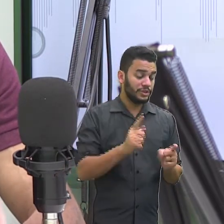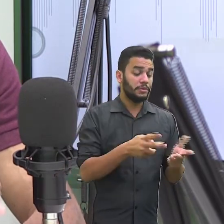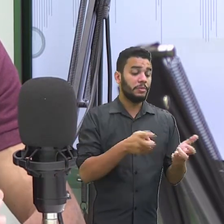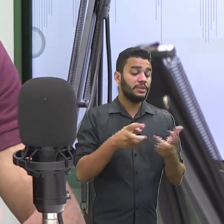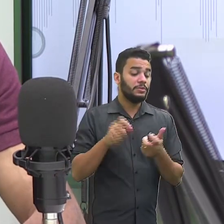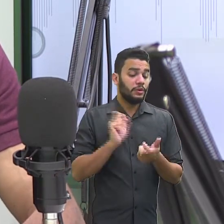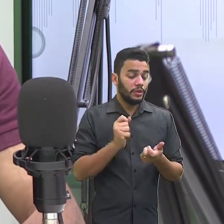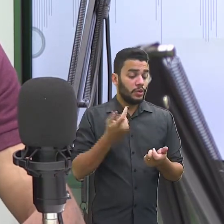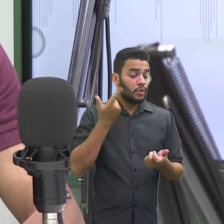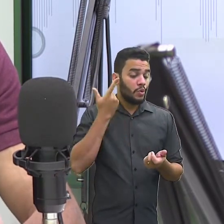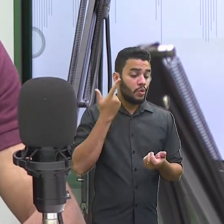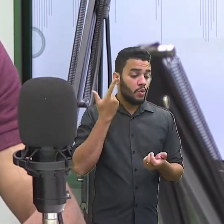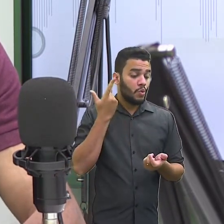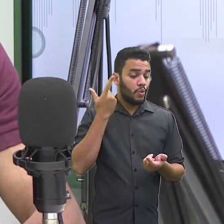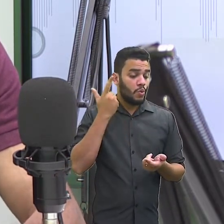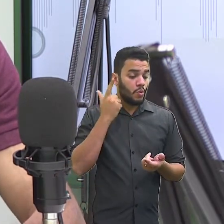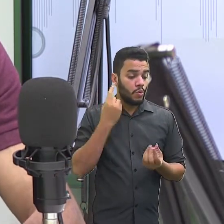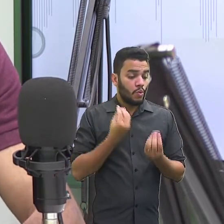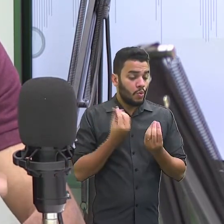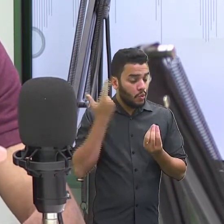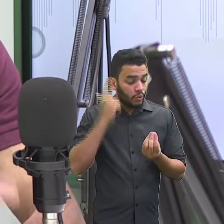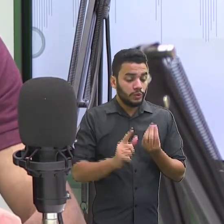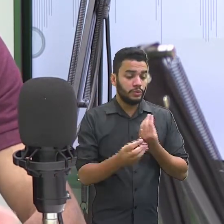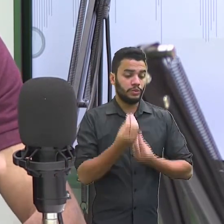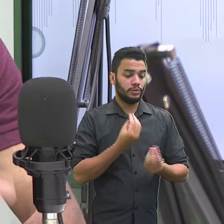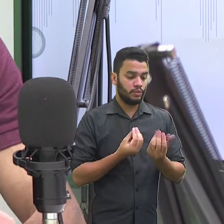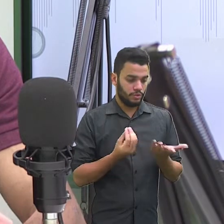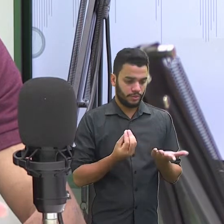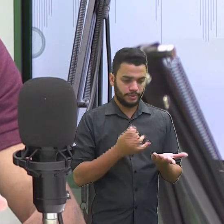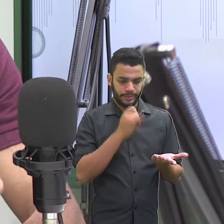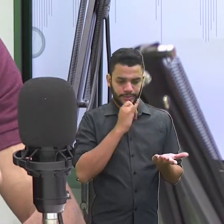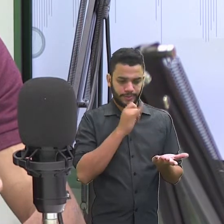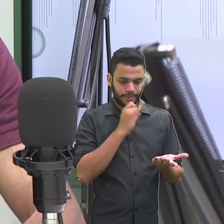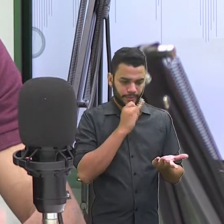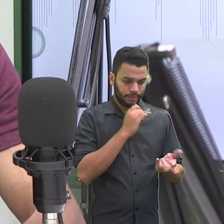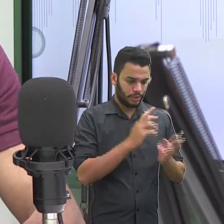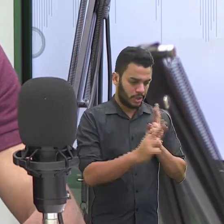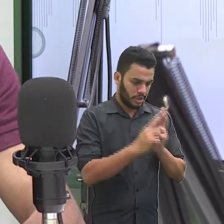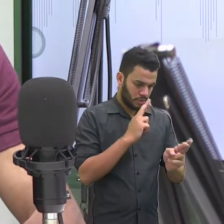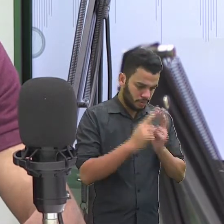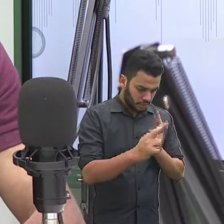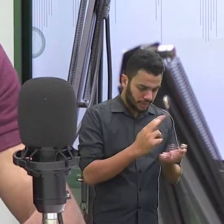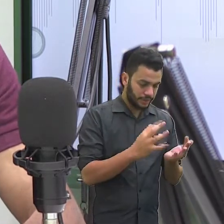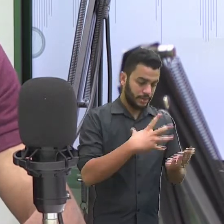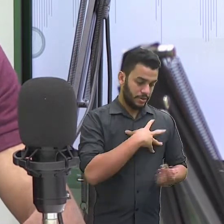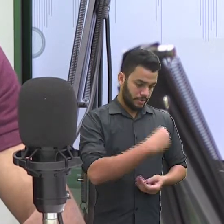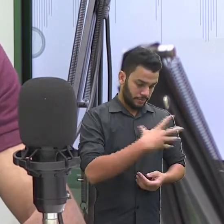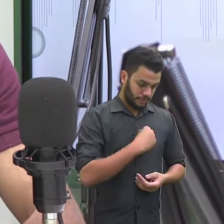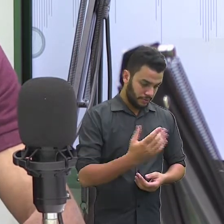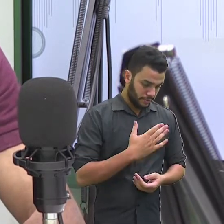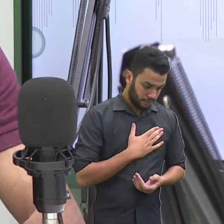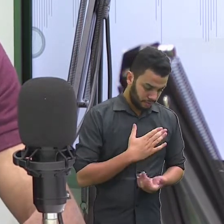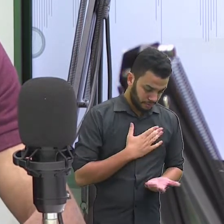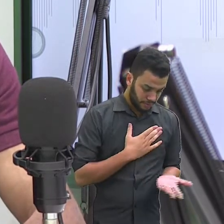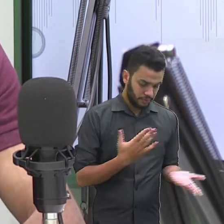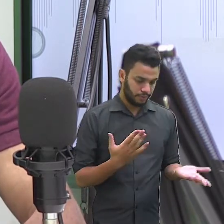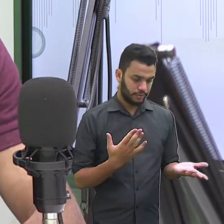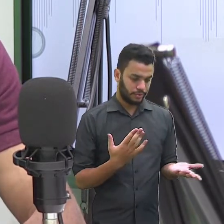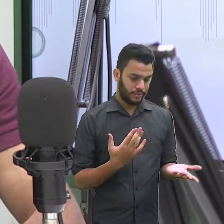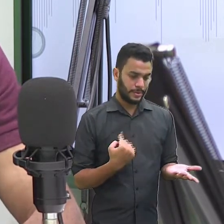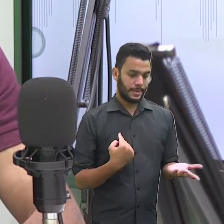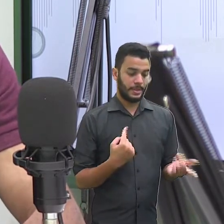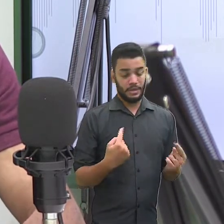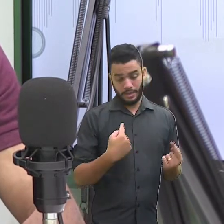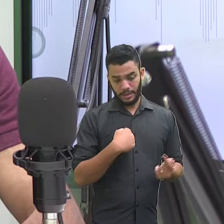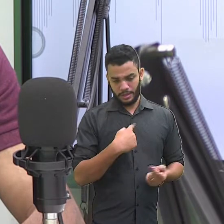Então, eu, como pai, eu preciso olhar para o manual do Criador, neste caso, eu entendo como sendo a Bíblia Sagrada, eu vou